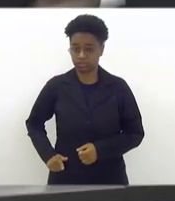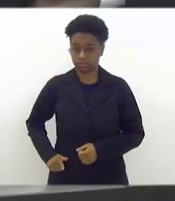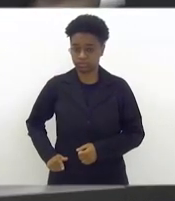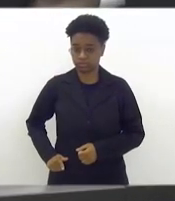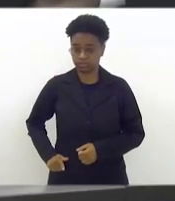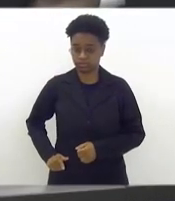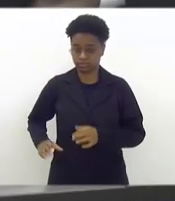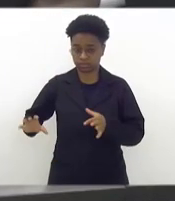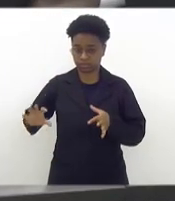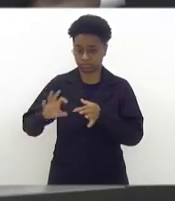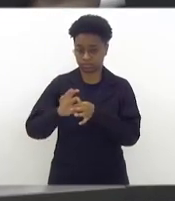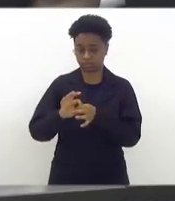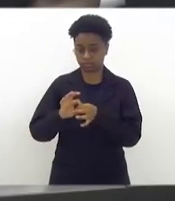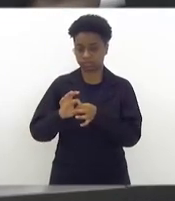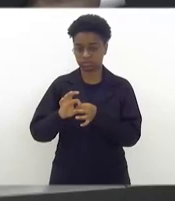parceiro